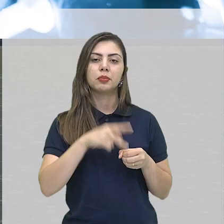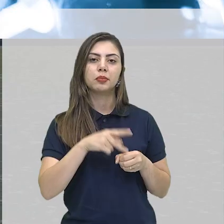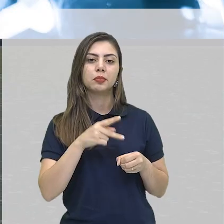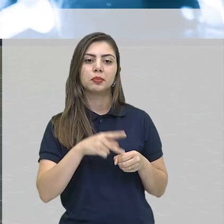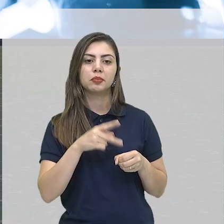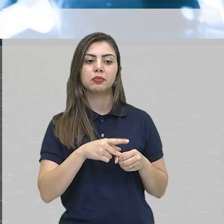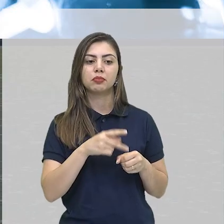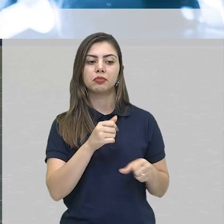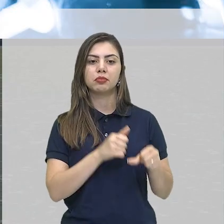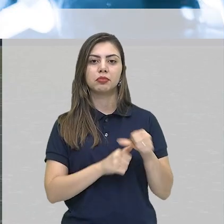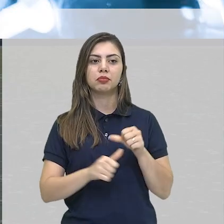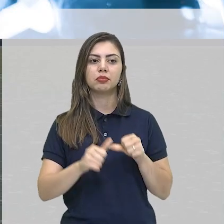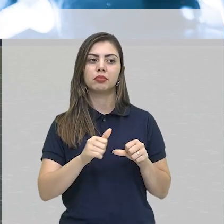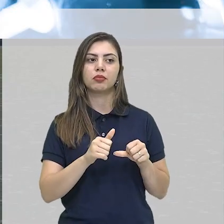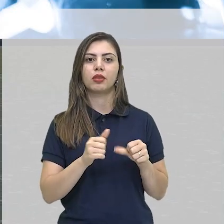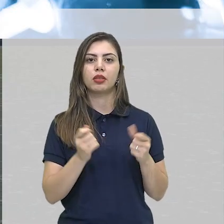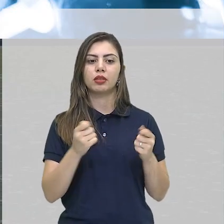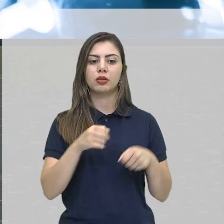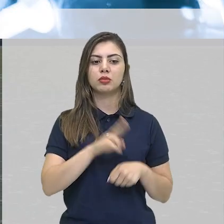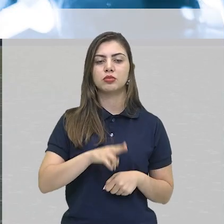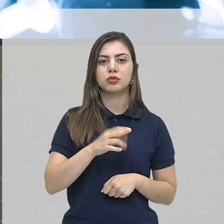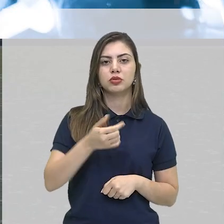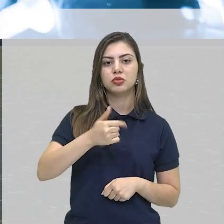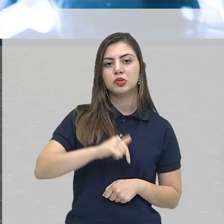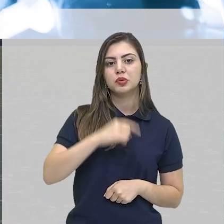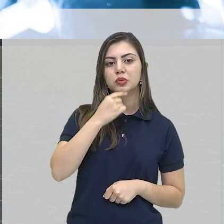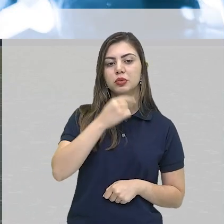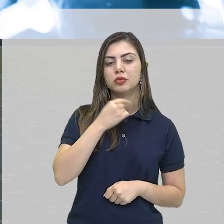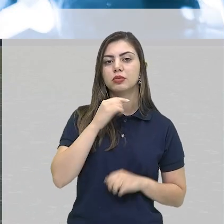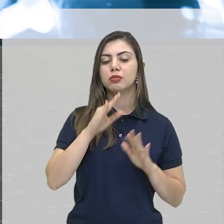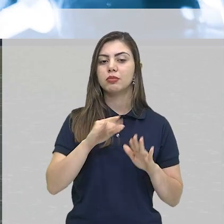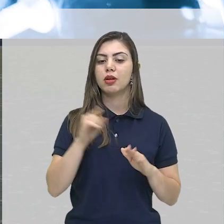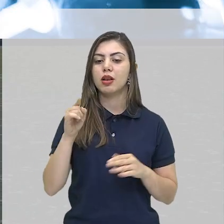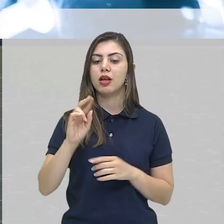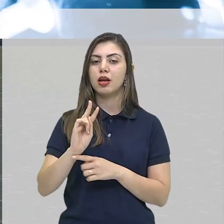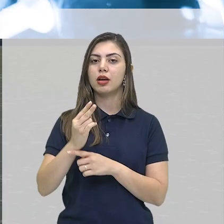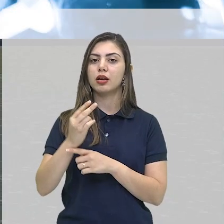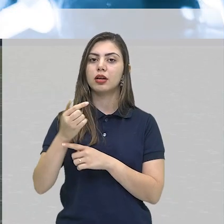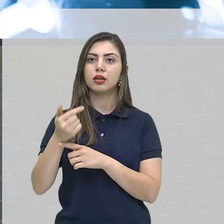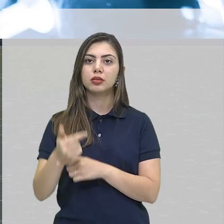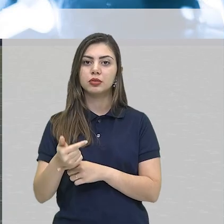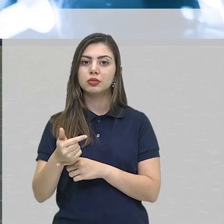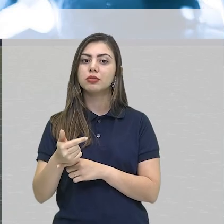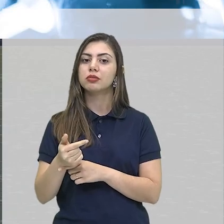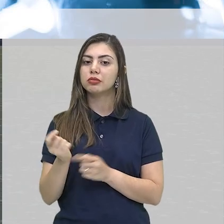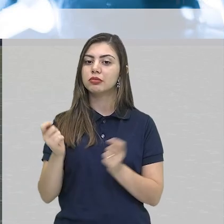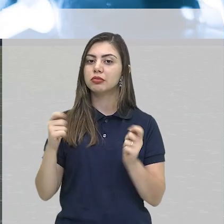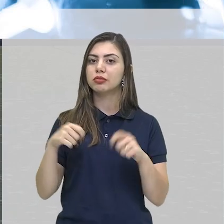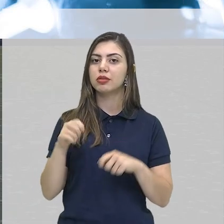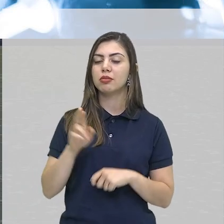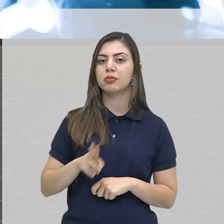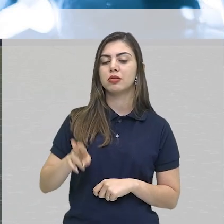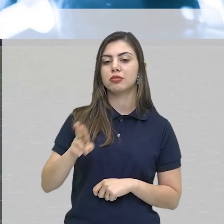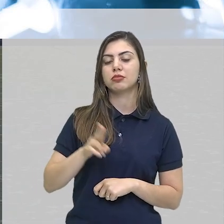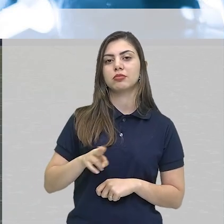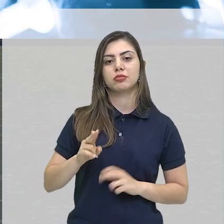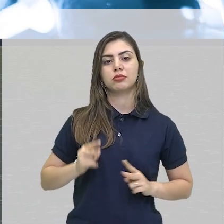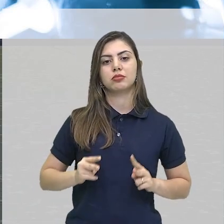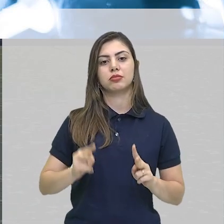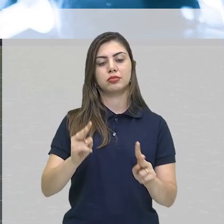gás hidrogênio pode, né, formar ali o quê? Uma alternativa muito importante